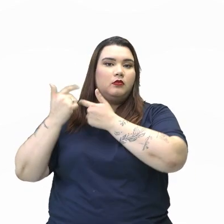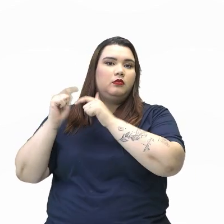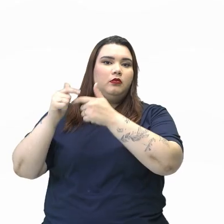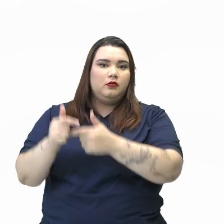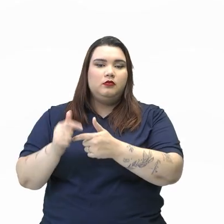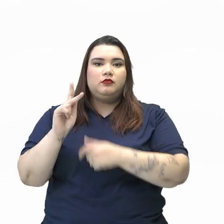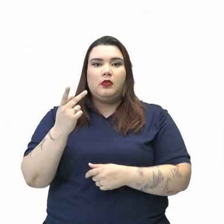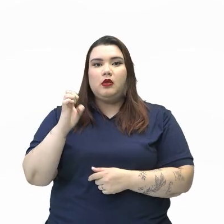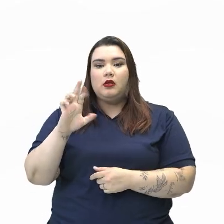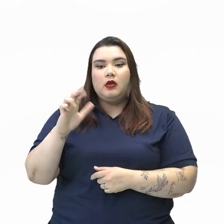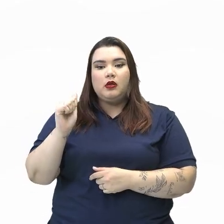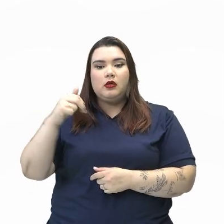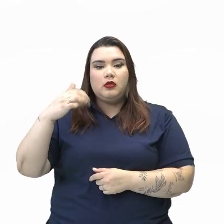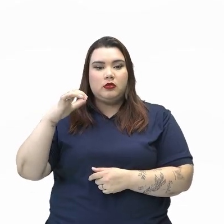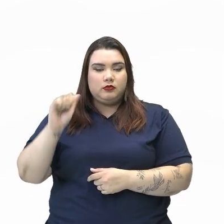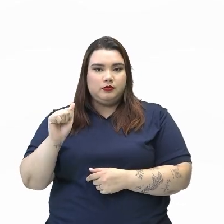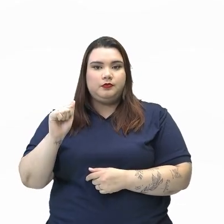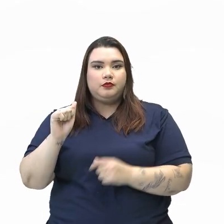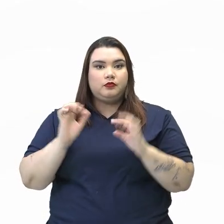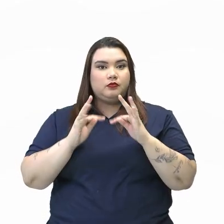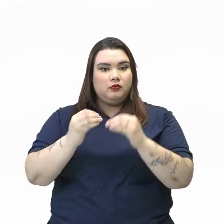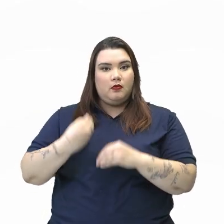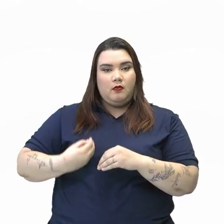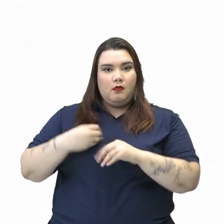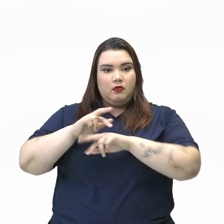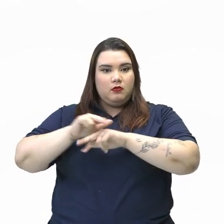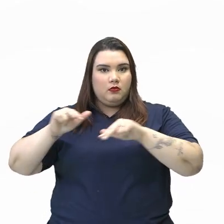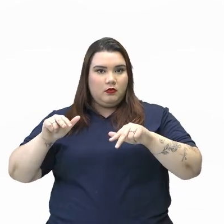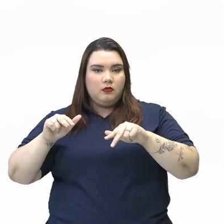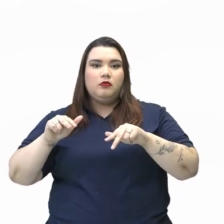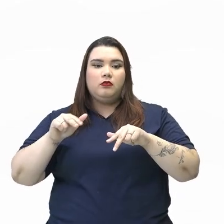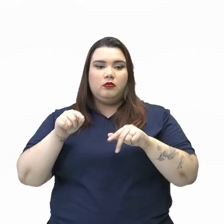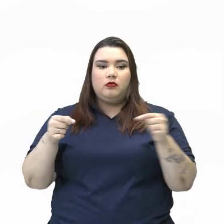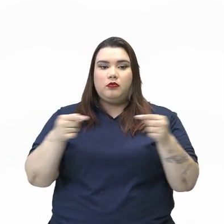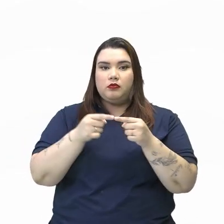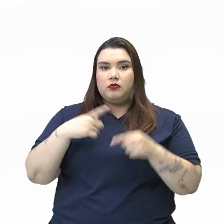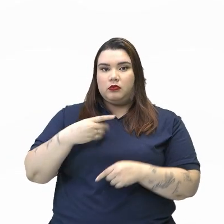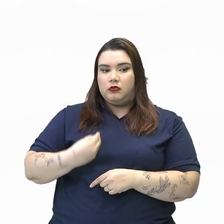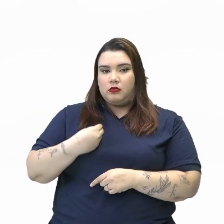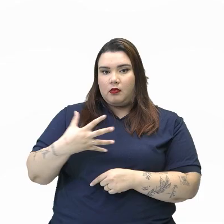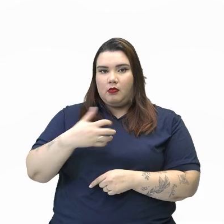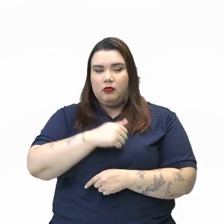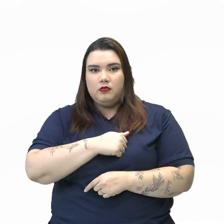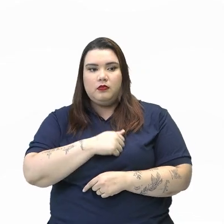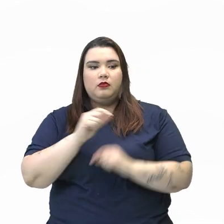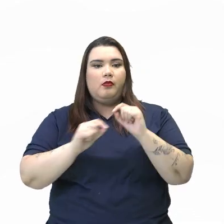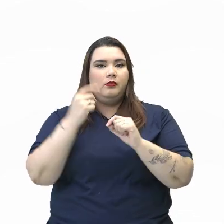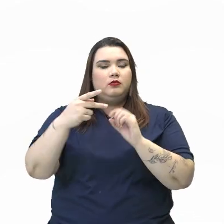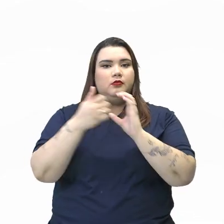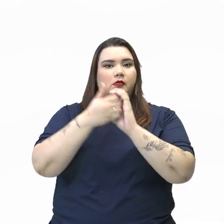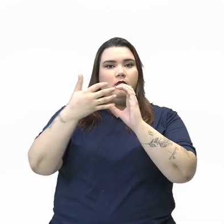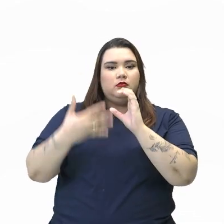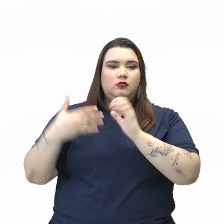que o ser vivo, né, a espécie que sobrevivia, ela passava as suas